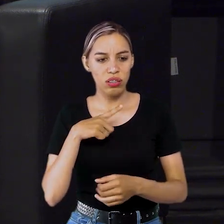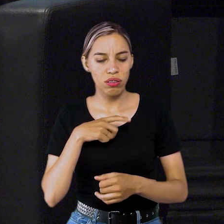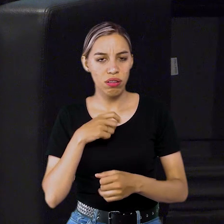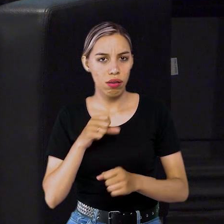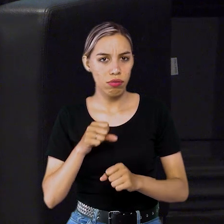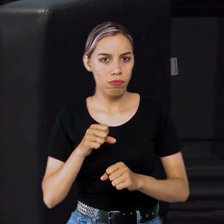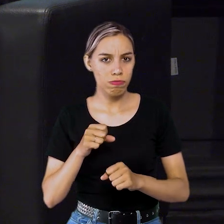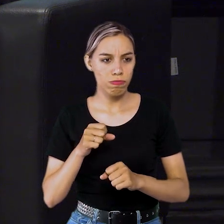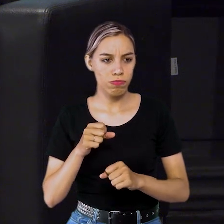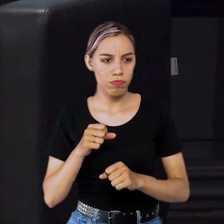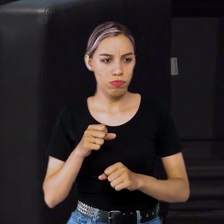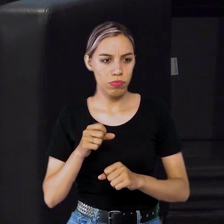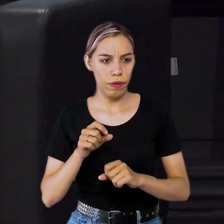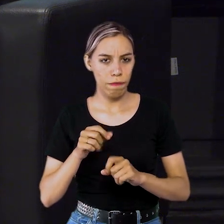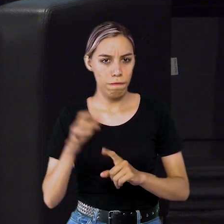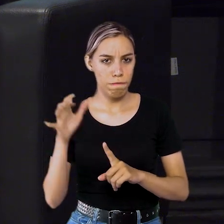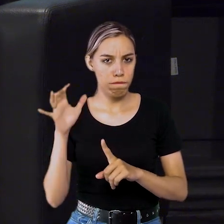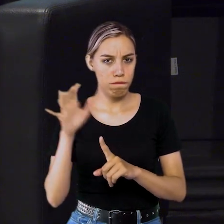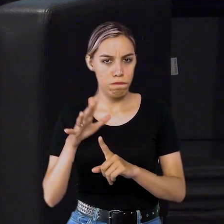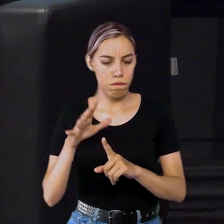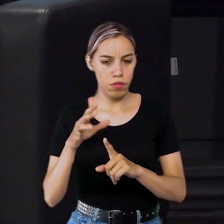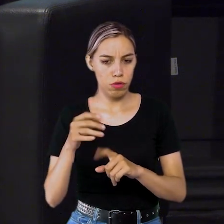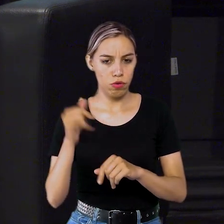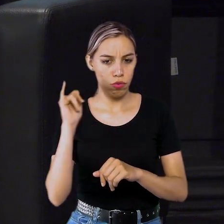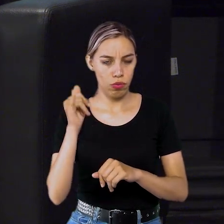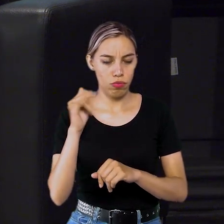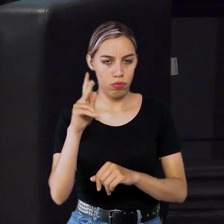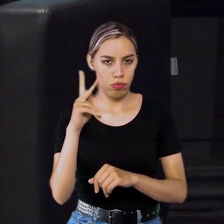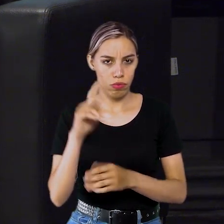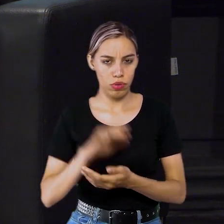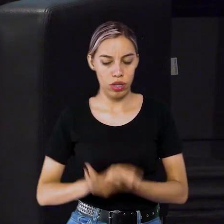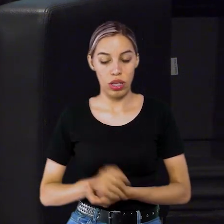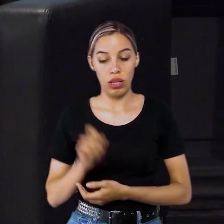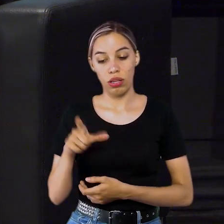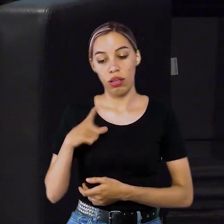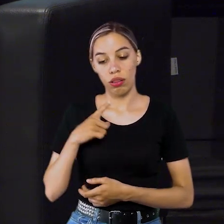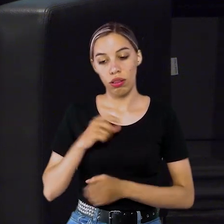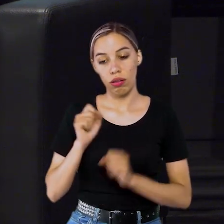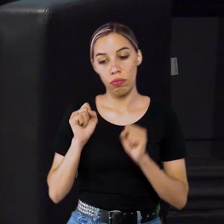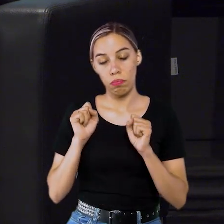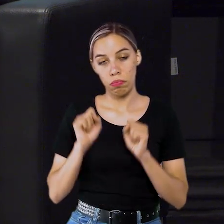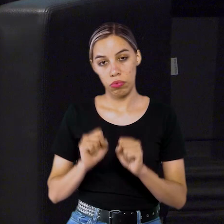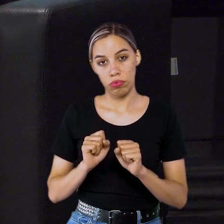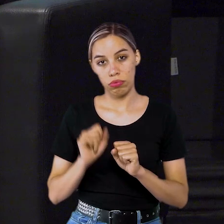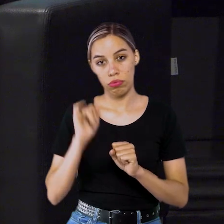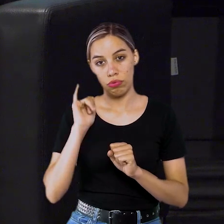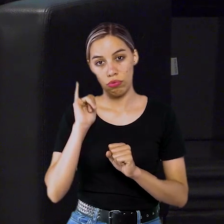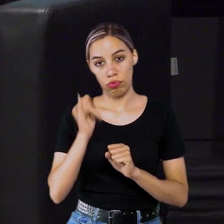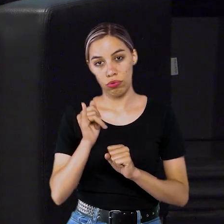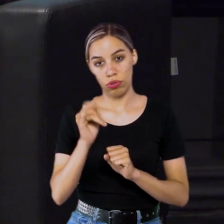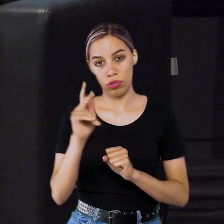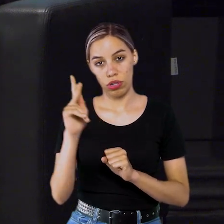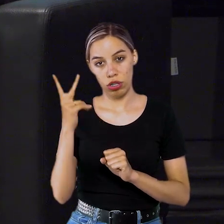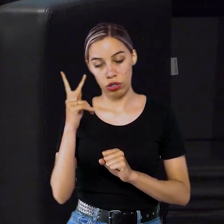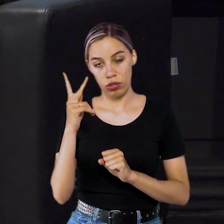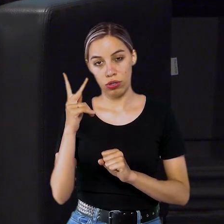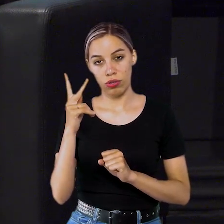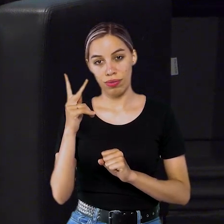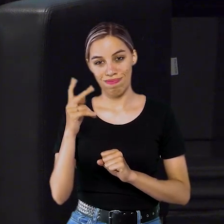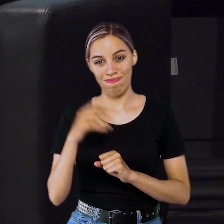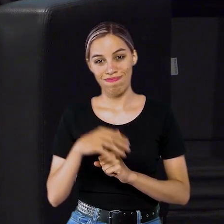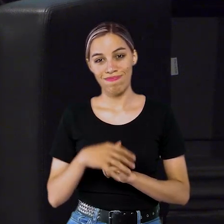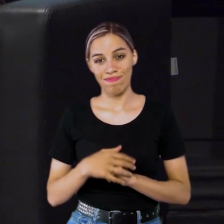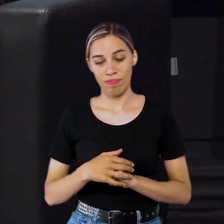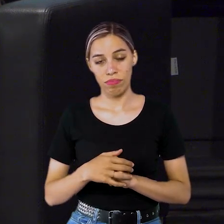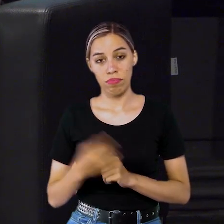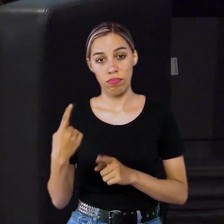de contar a história até hoje, né? Quem tem o poder de contar essa história é muito forte, né?